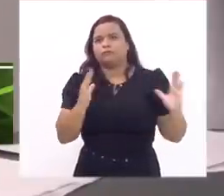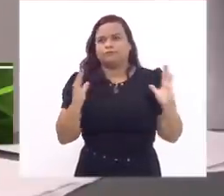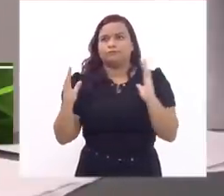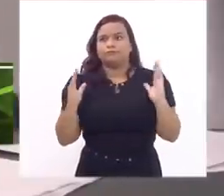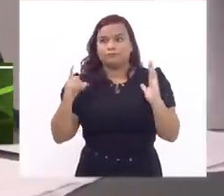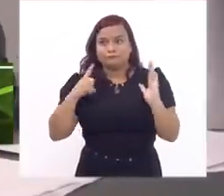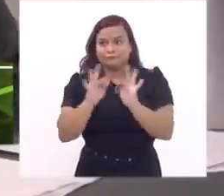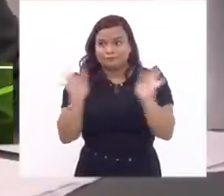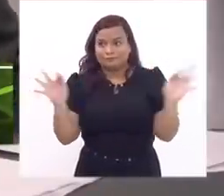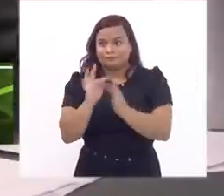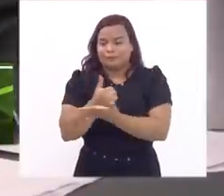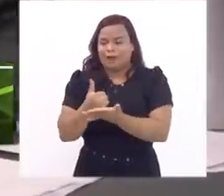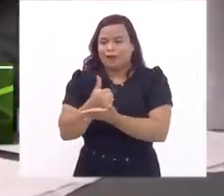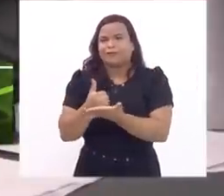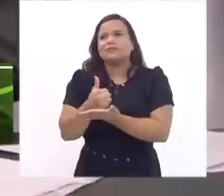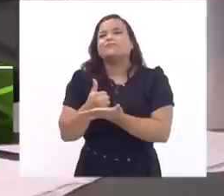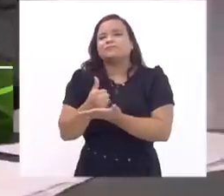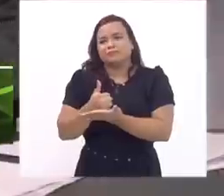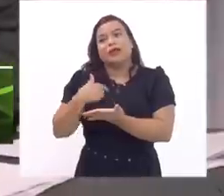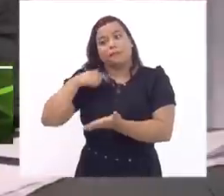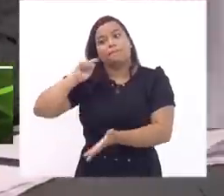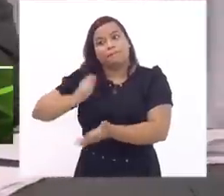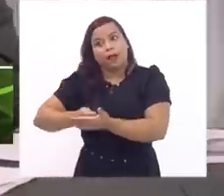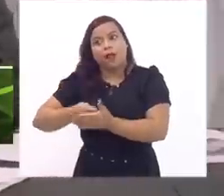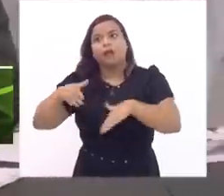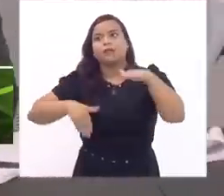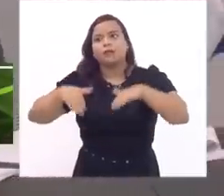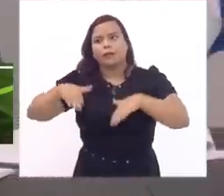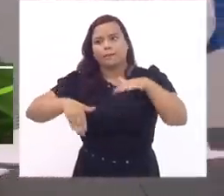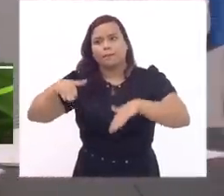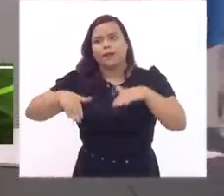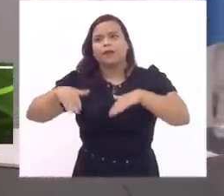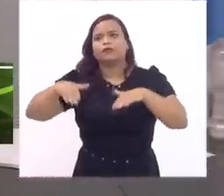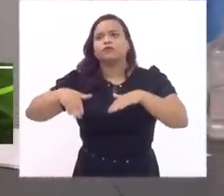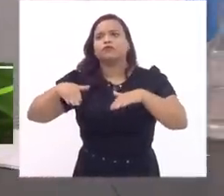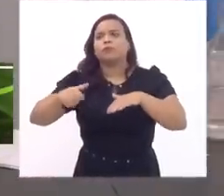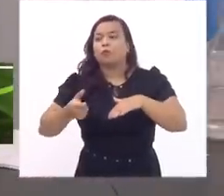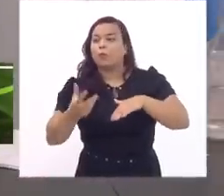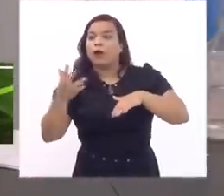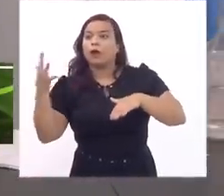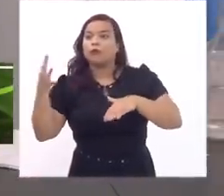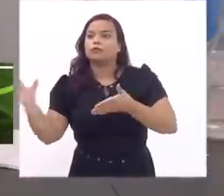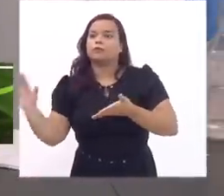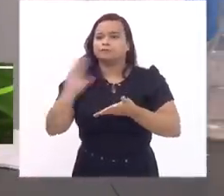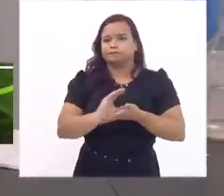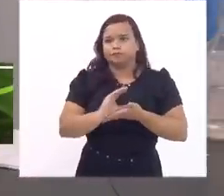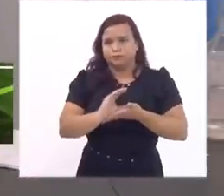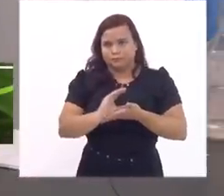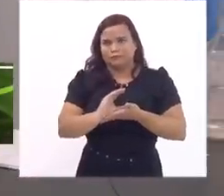Ele paga pelo faturamento. Perdão, pela estimativa. É isso, deputado Luiz? É